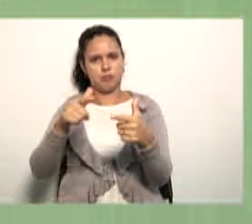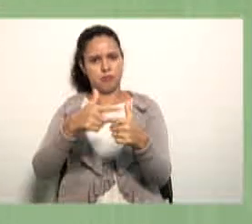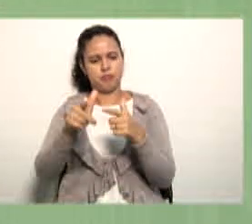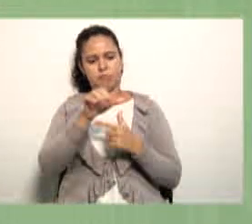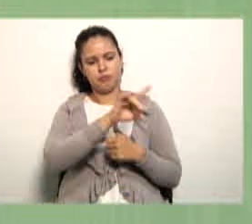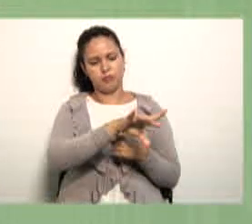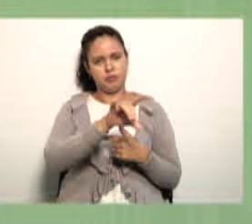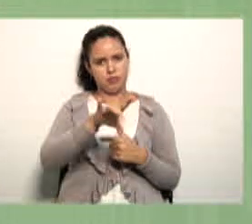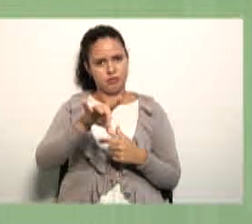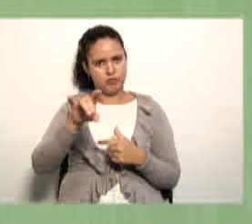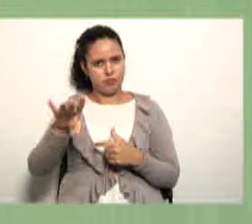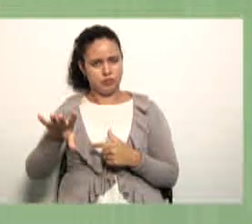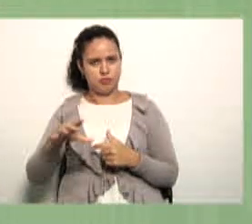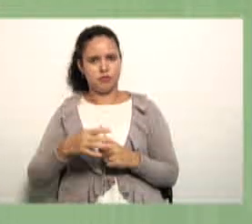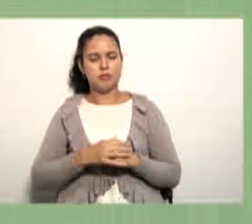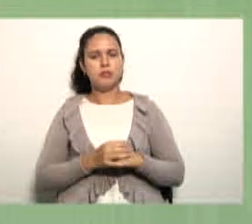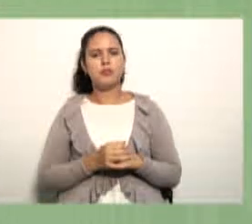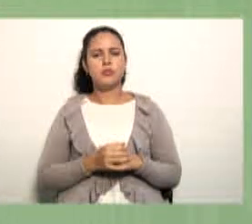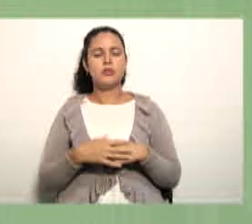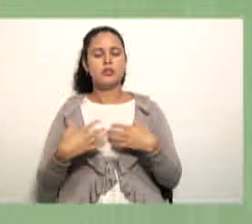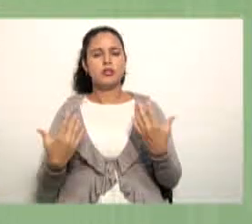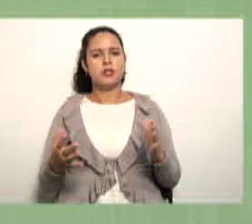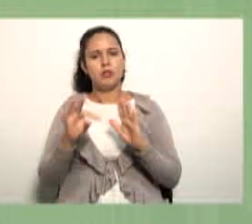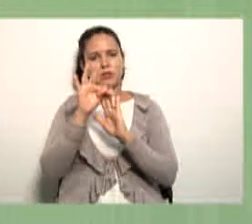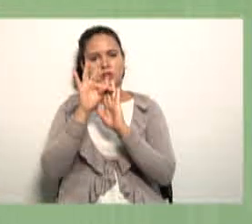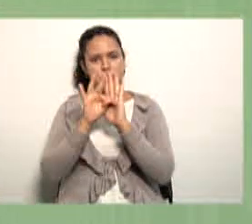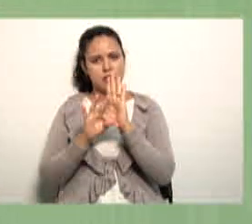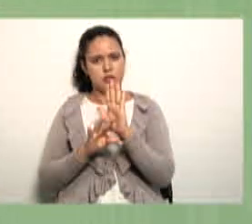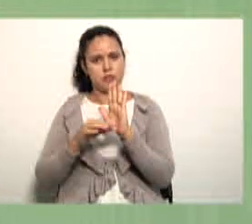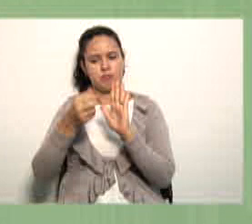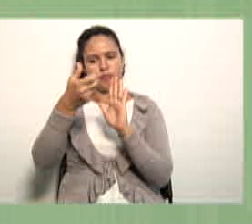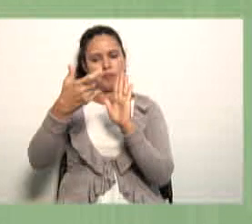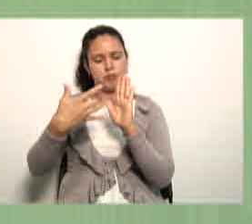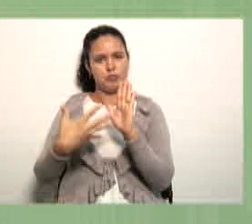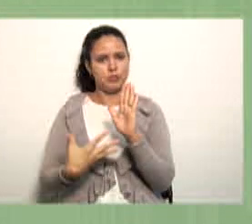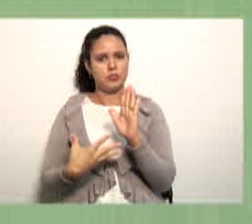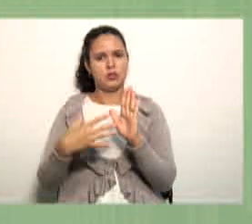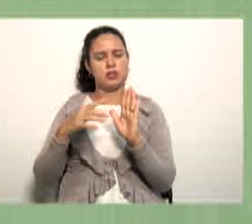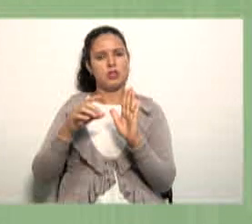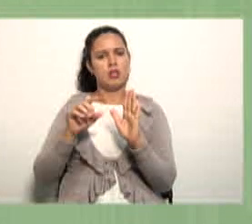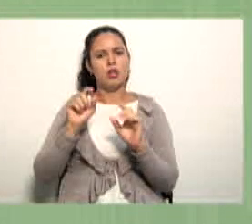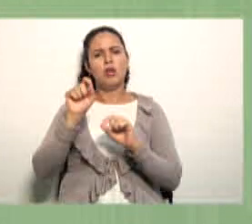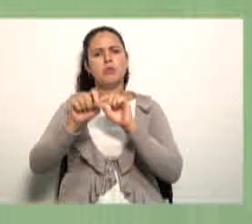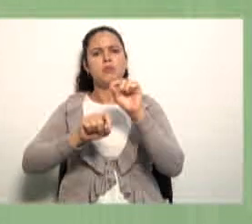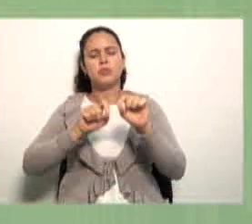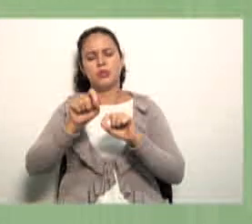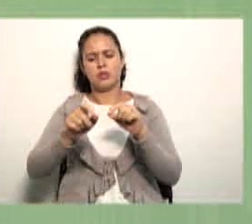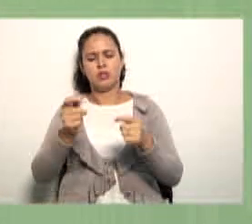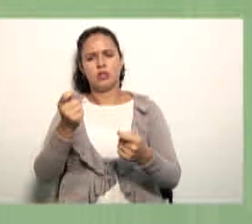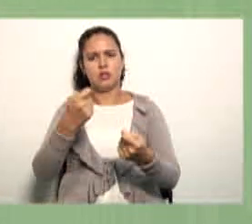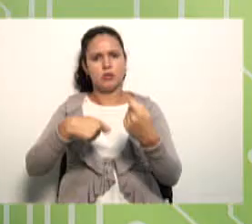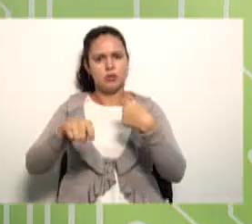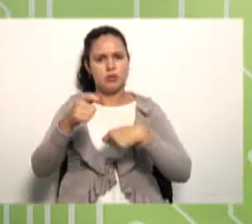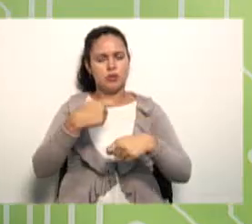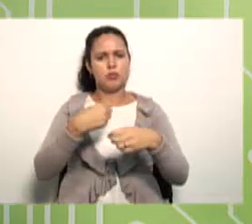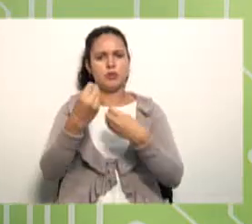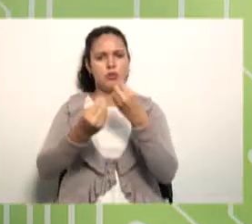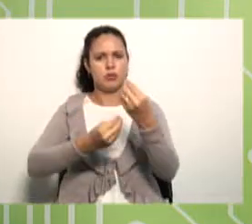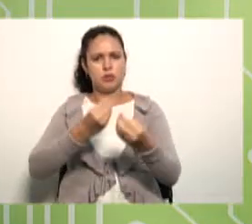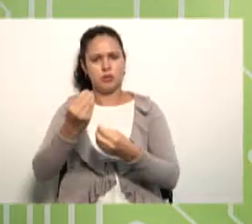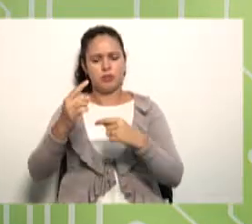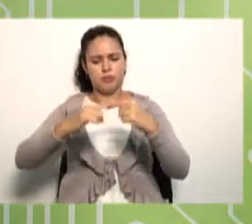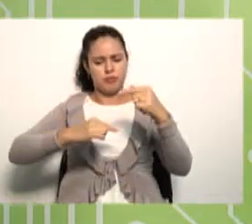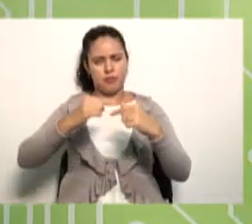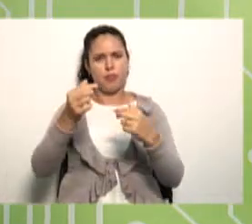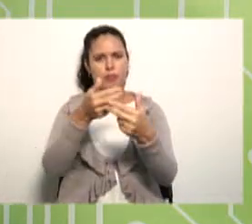caracteriza. Então, o texto fala do que é economia, fala dessa questão dos recursos, fala dessa